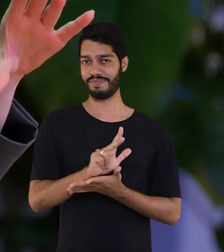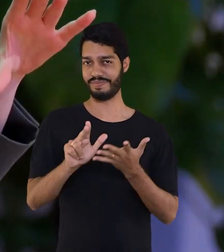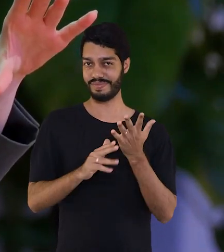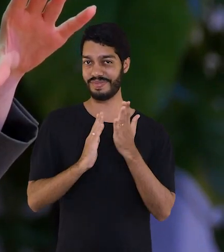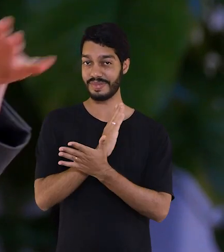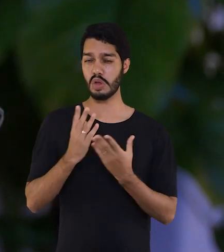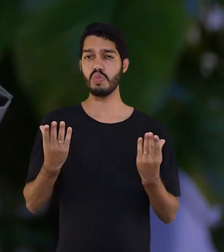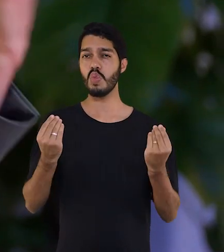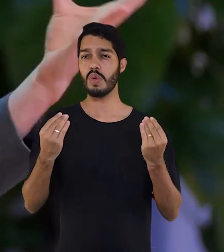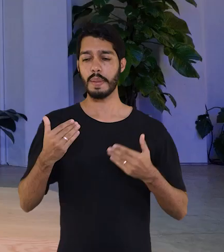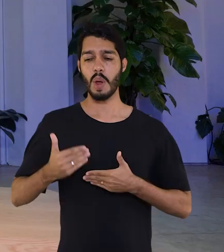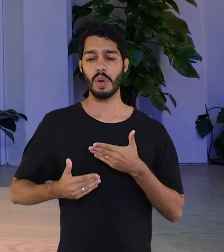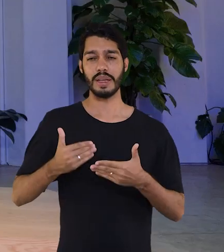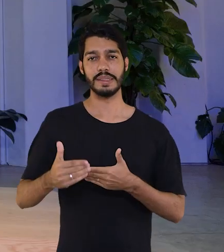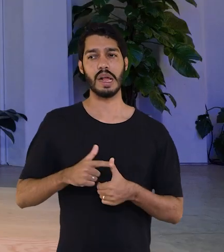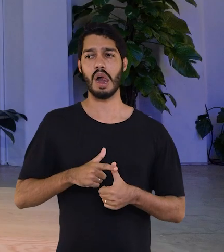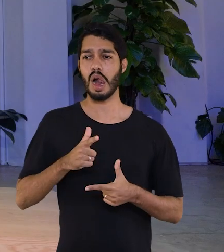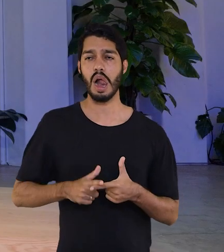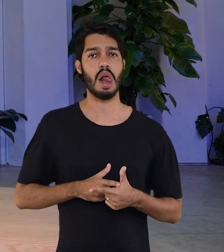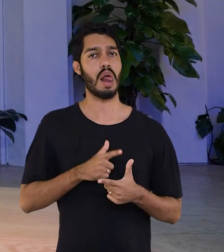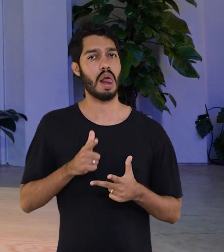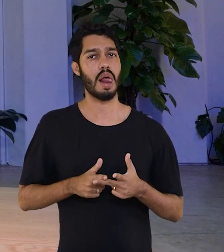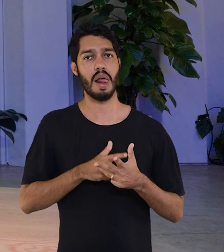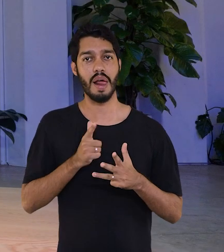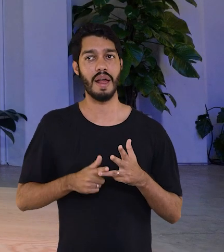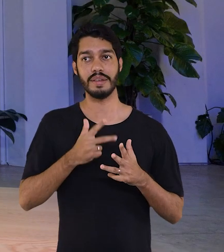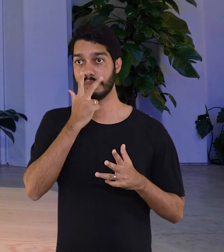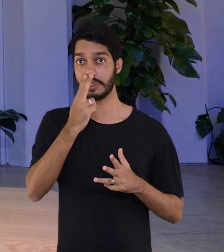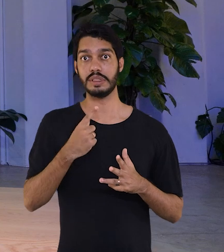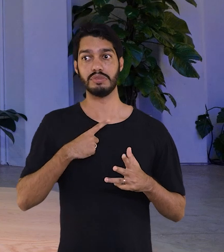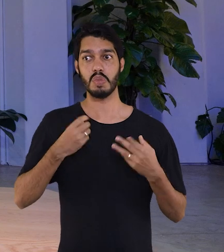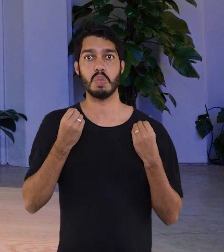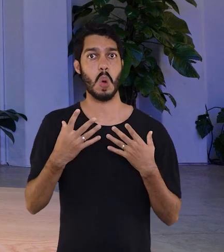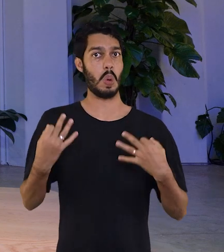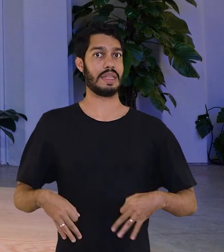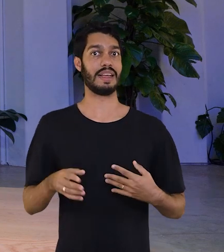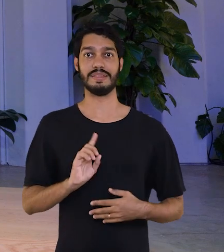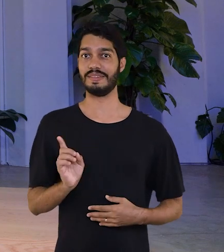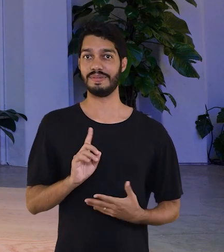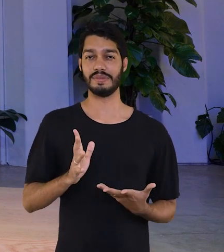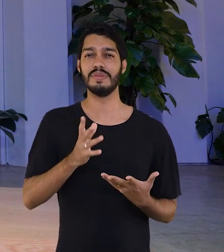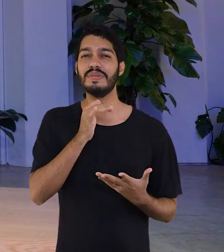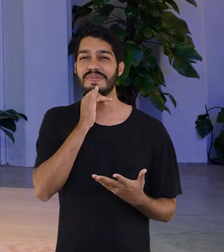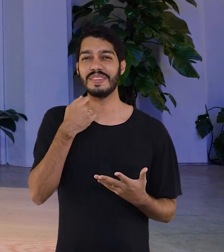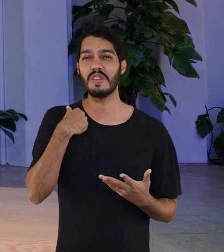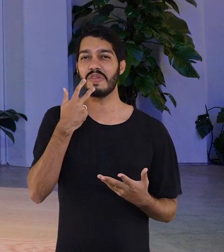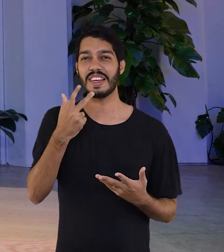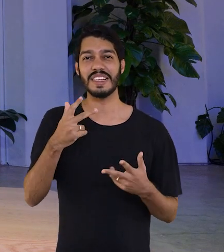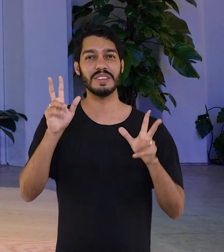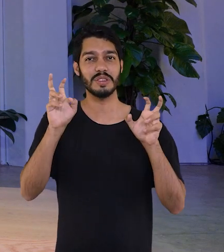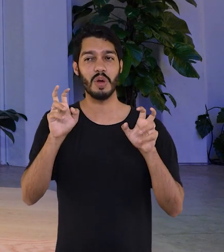algumas... Na verdade, muitos dos processos repetitivos e ineficientes. Então, assim, por exemplo, eu falei dessa